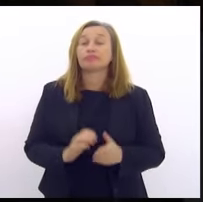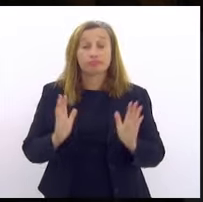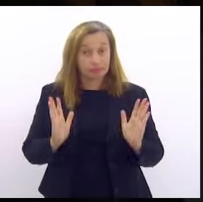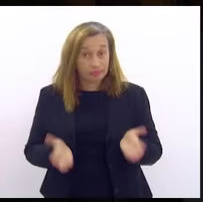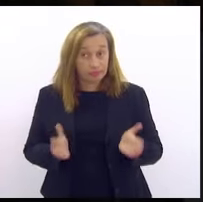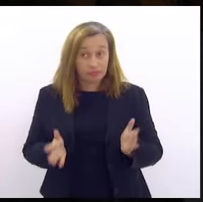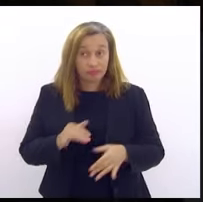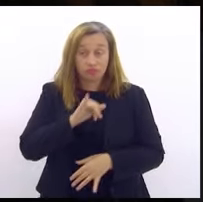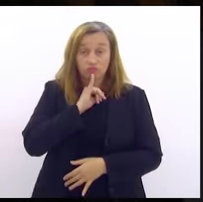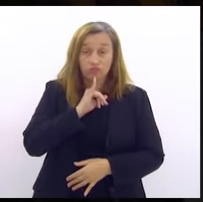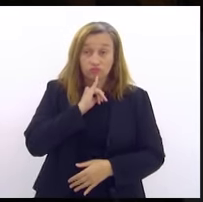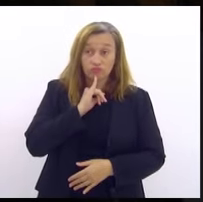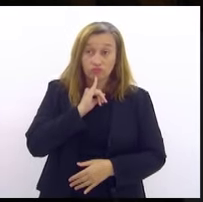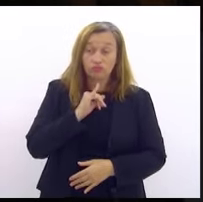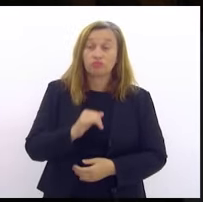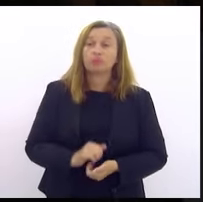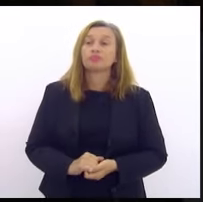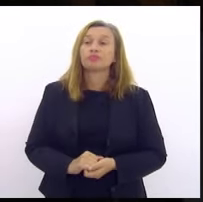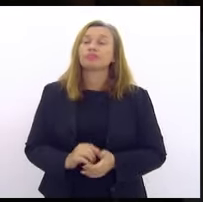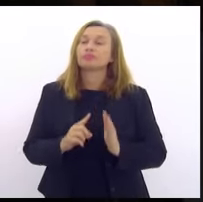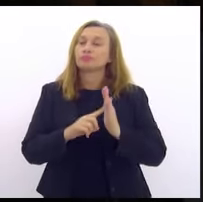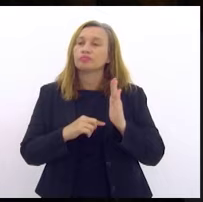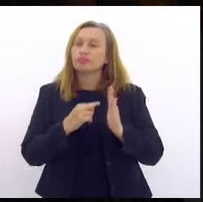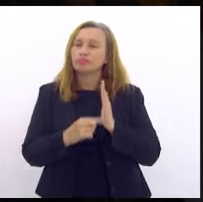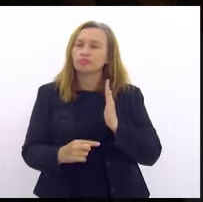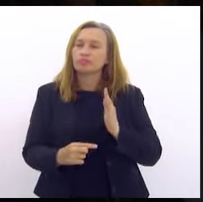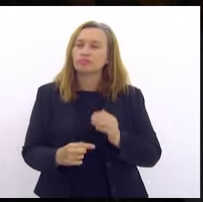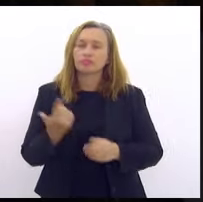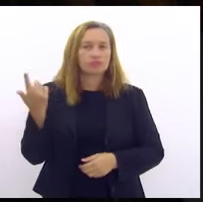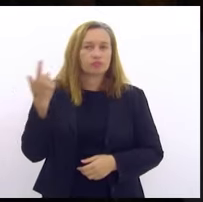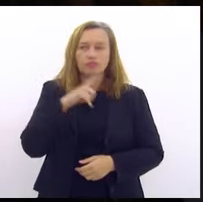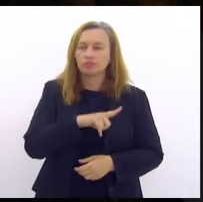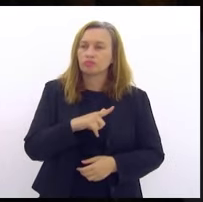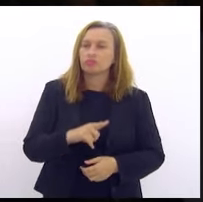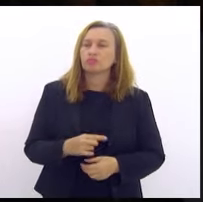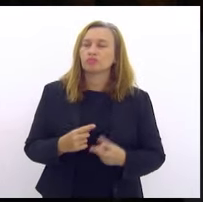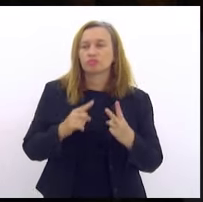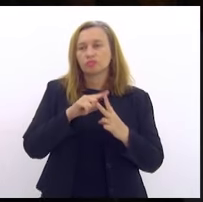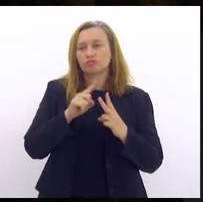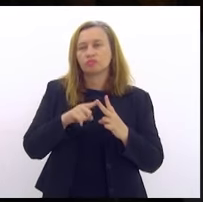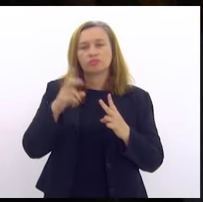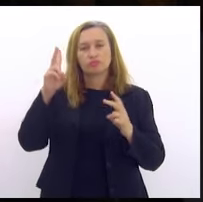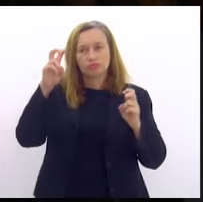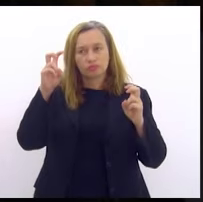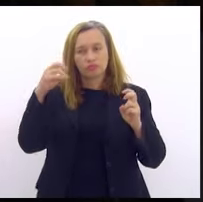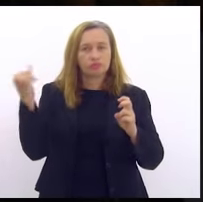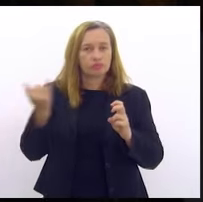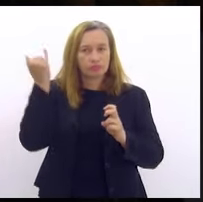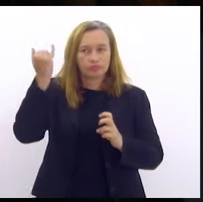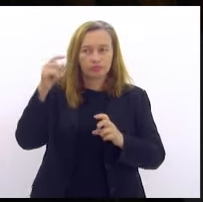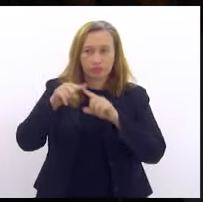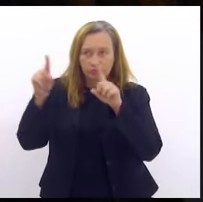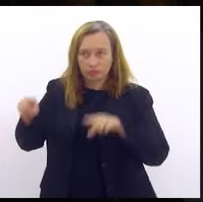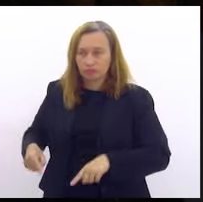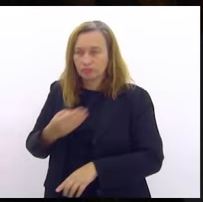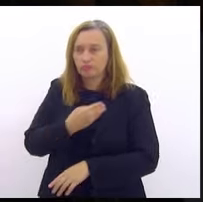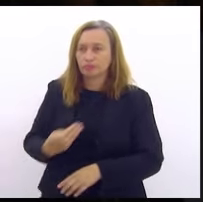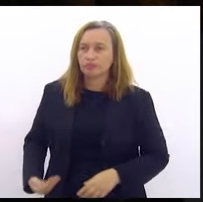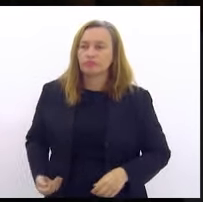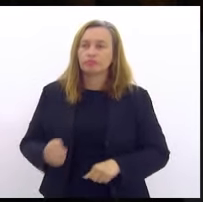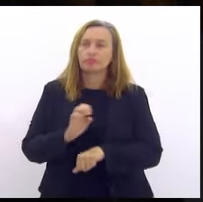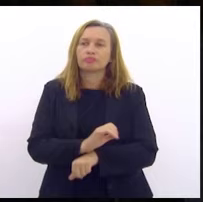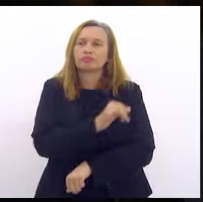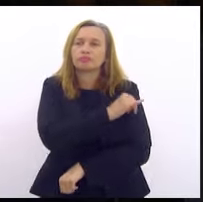Hoje, infelizmente, nessa apreciação de vetos, a gente não conseguiu enfrentar duas questões muito importantes para os servidores públicos do Estado do Rio de